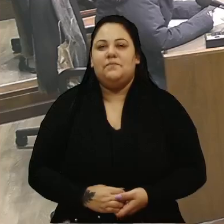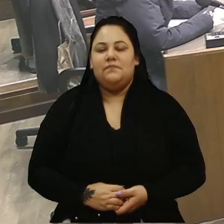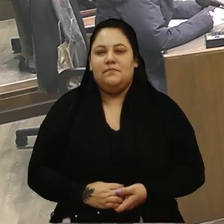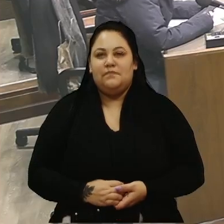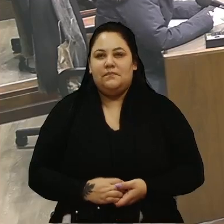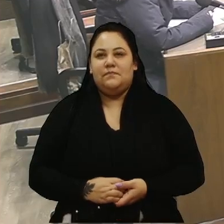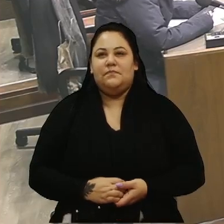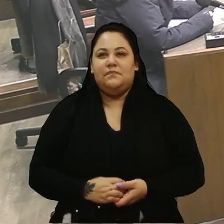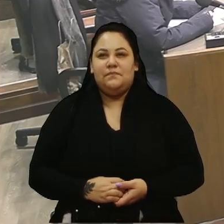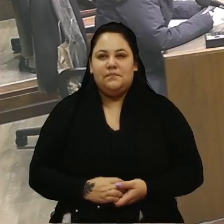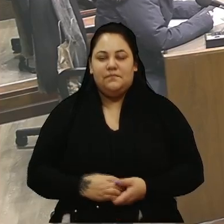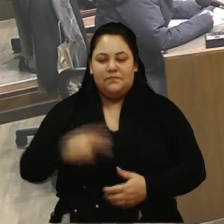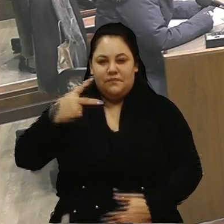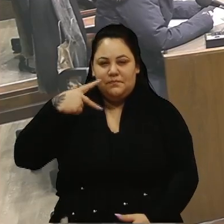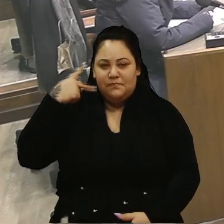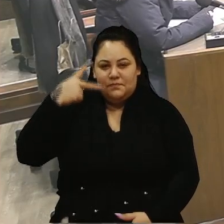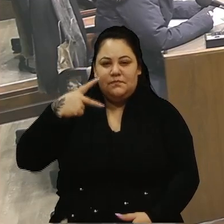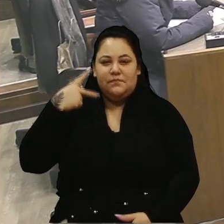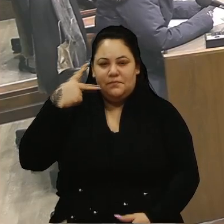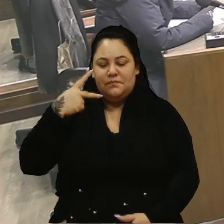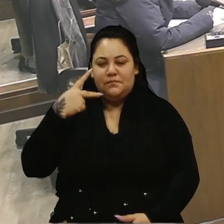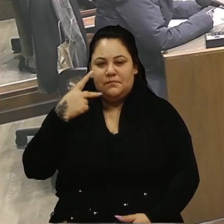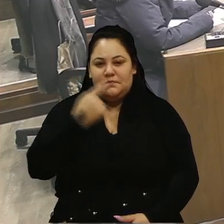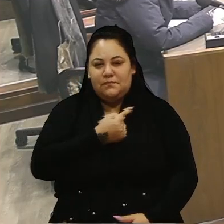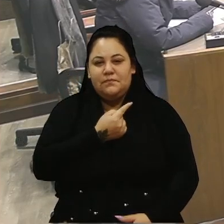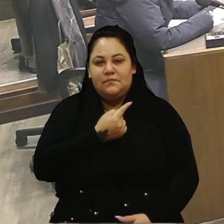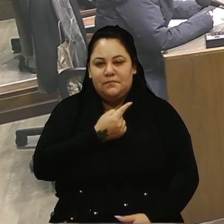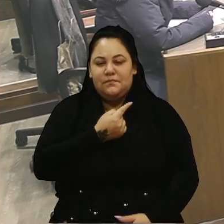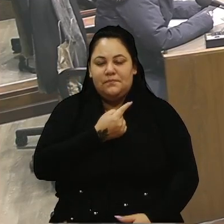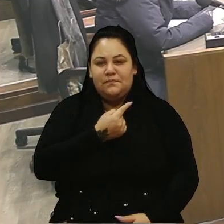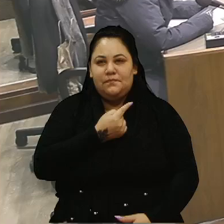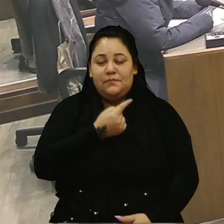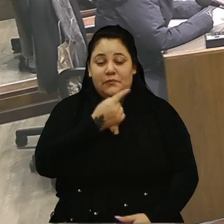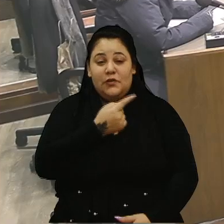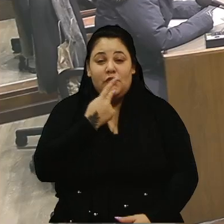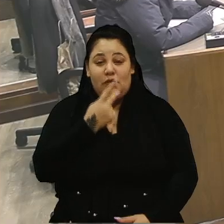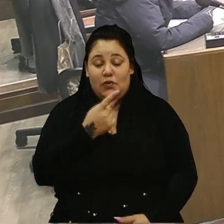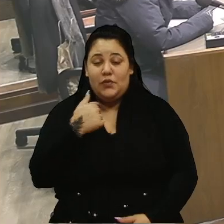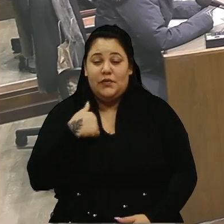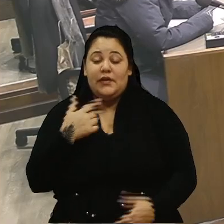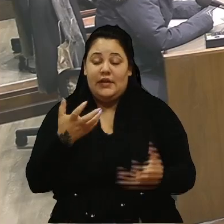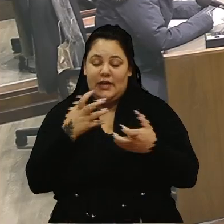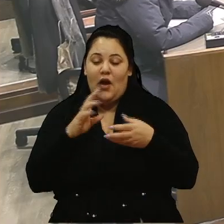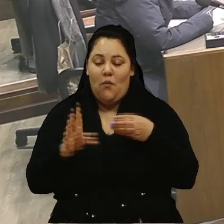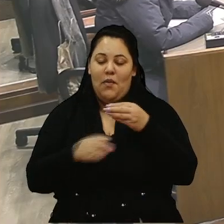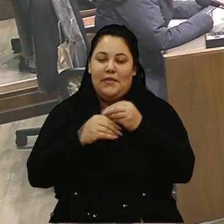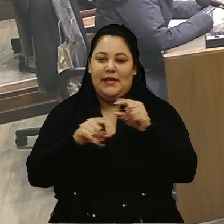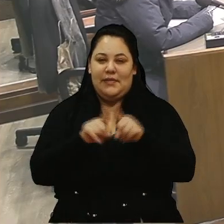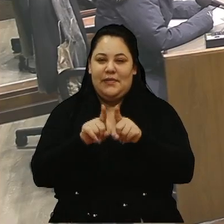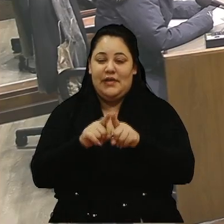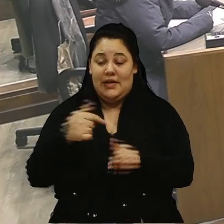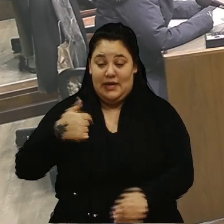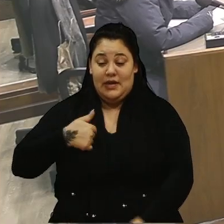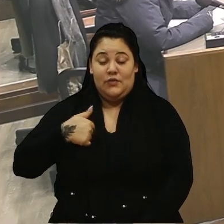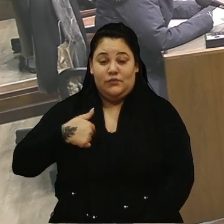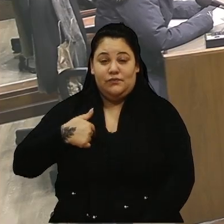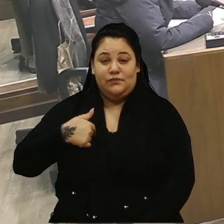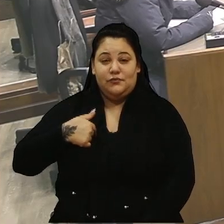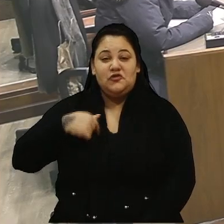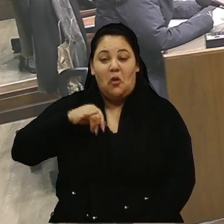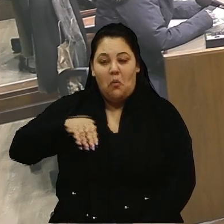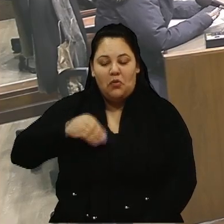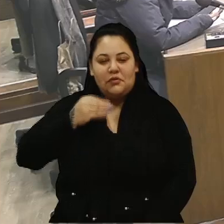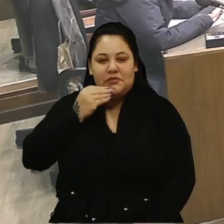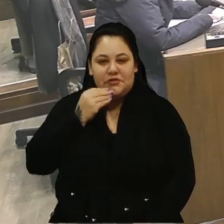Vereador Eloy Frisso, da mesma forma, indo ao encontro do que Vossa Excelência está dizendo, quando tive a oportunidade de estar